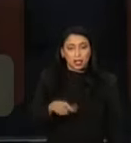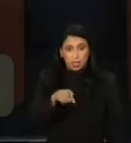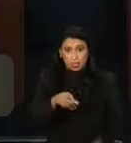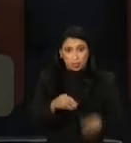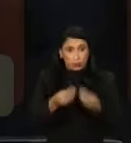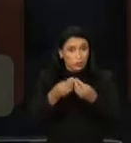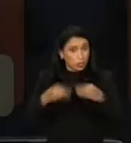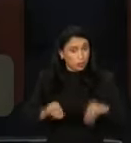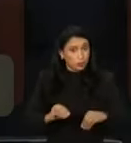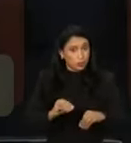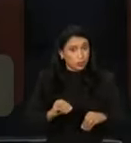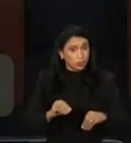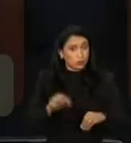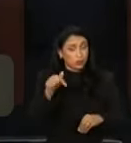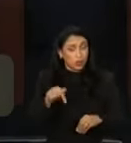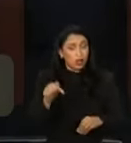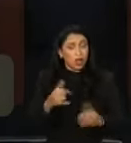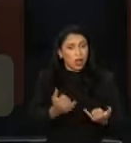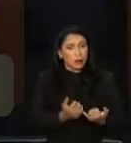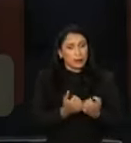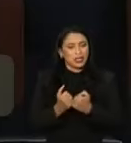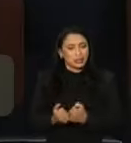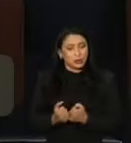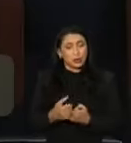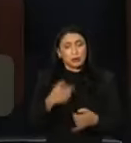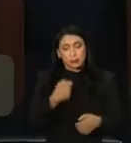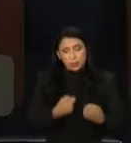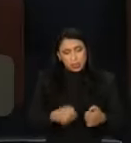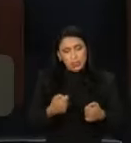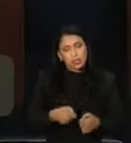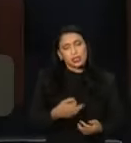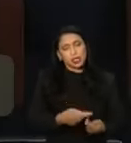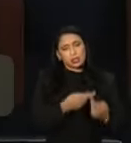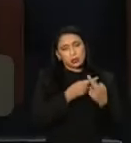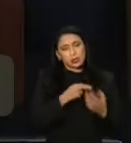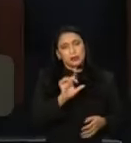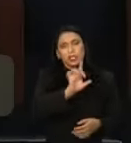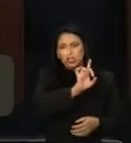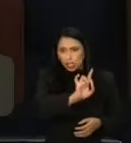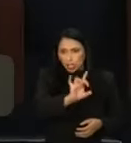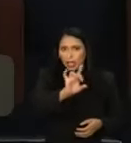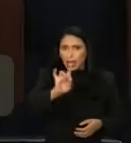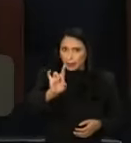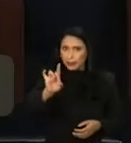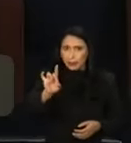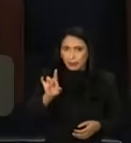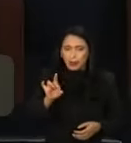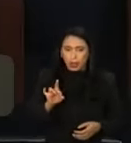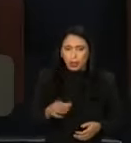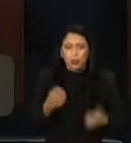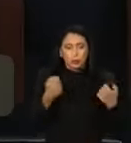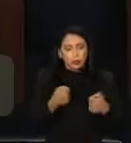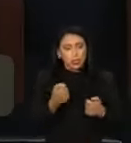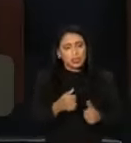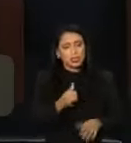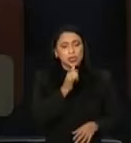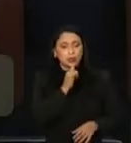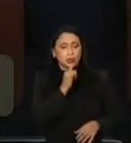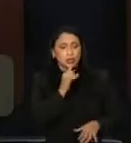A decisão, que sublinha a necessidade de comprovação da responsabilidade individual, é exemplificada